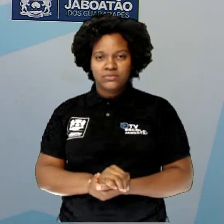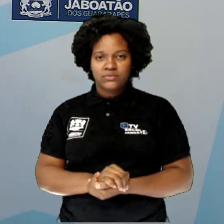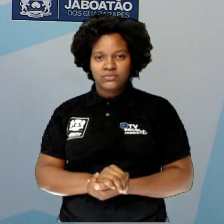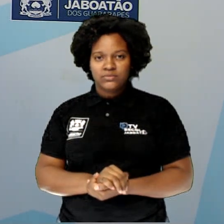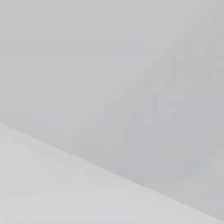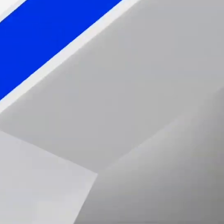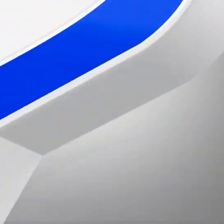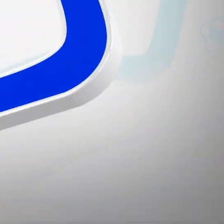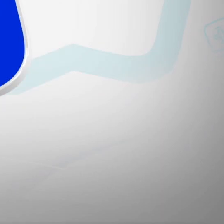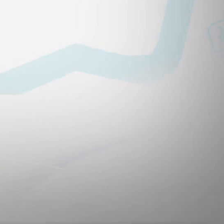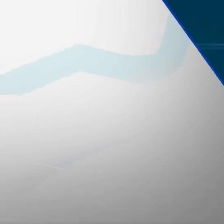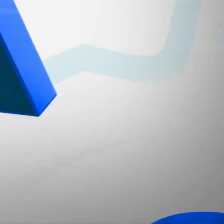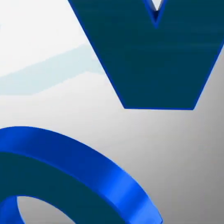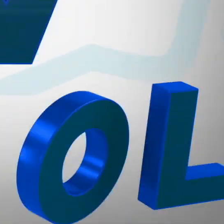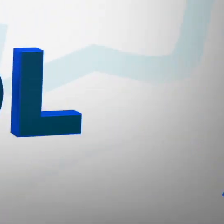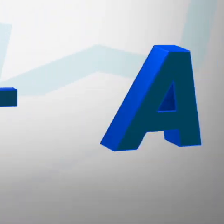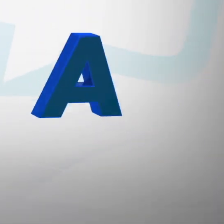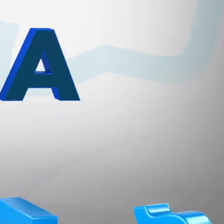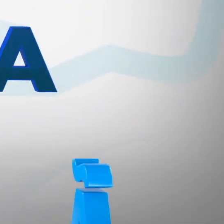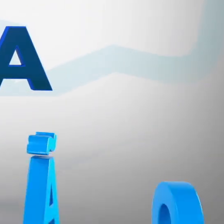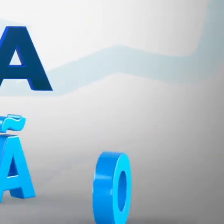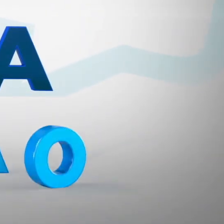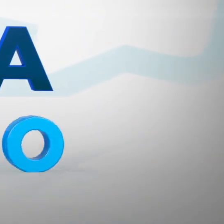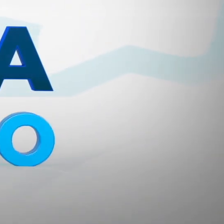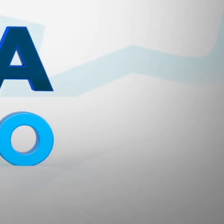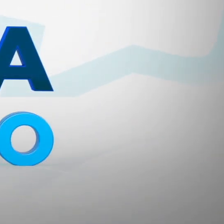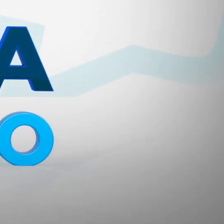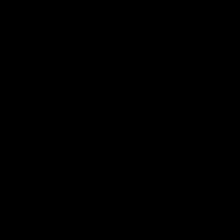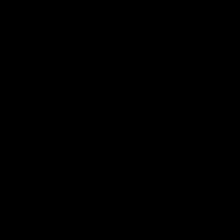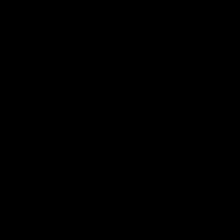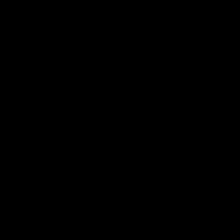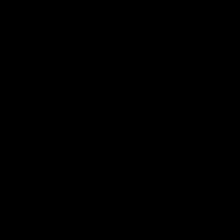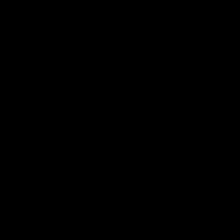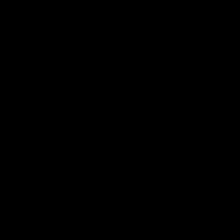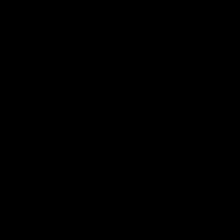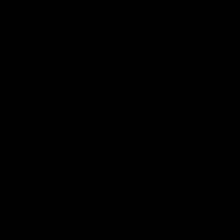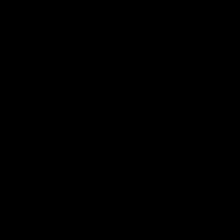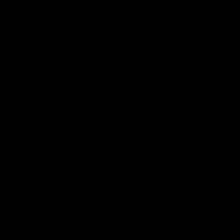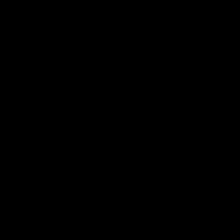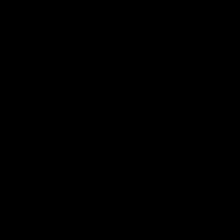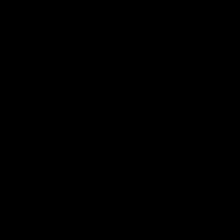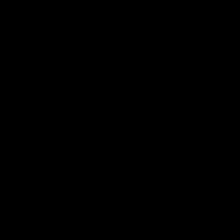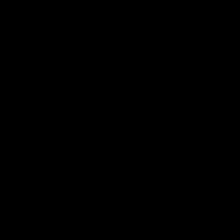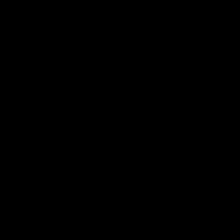artesão conseguirá produzir, tá? Então você vai ficar com essa tarefinha aí para a gente responder